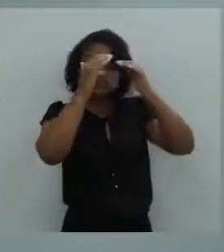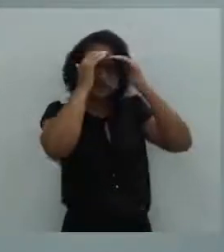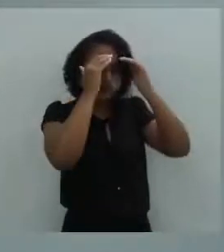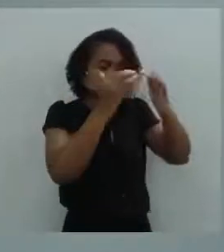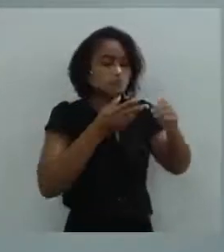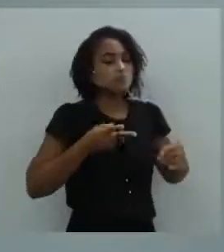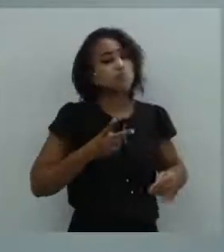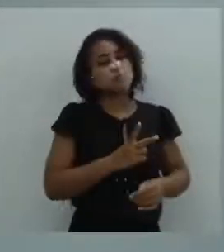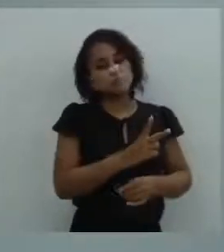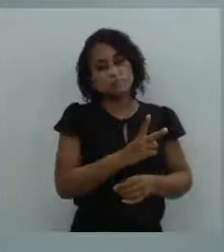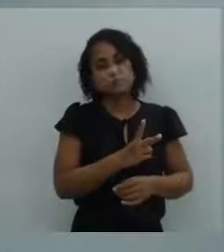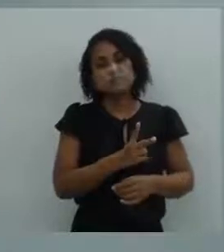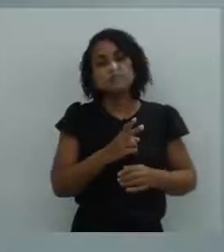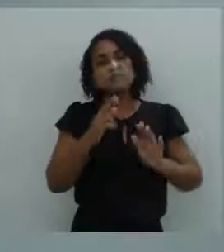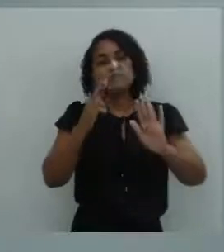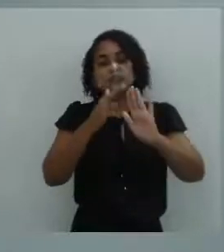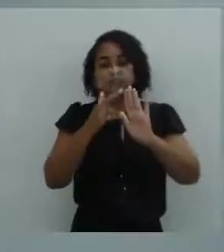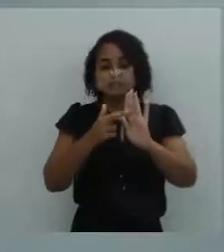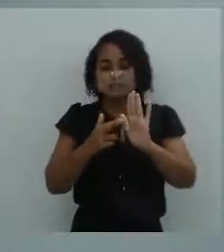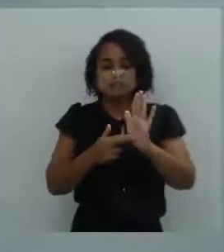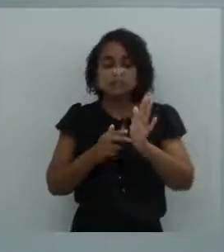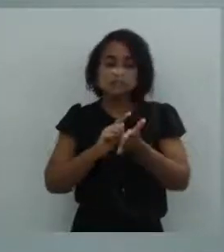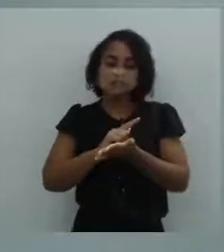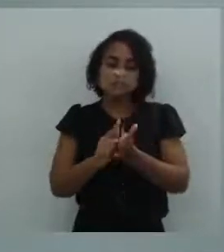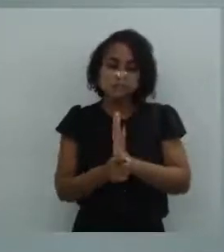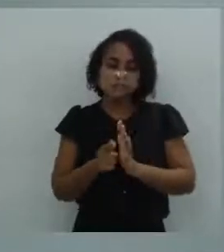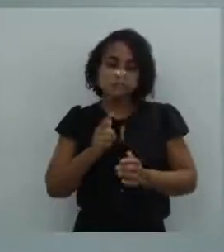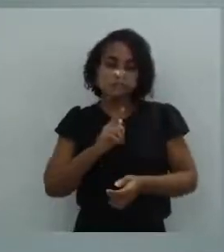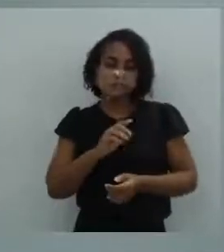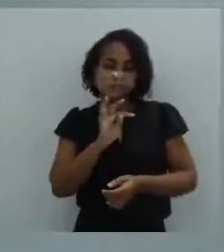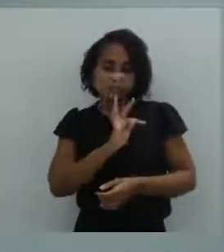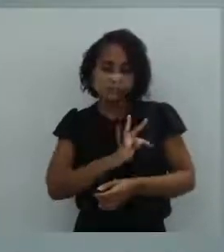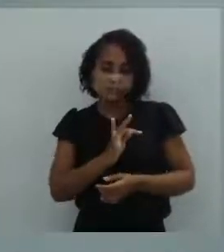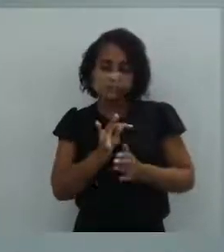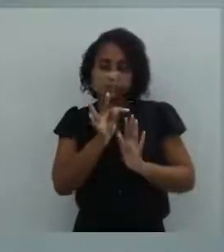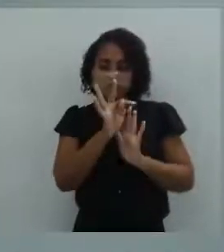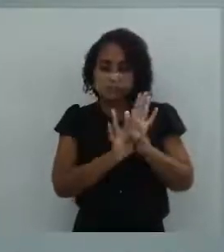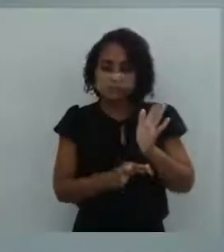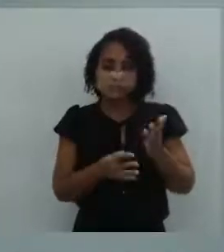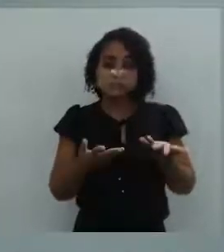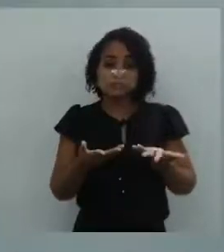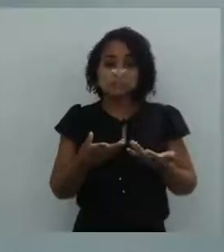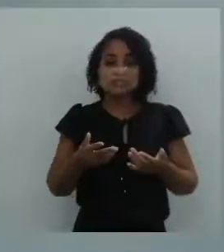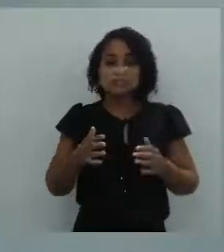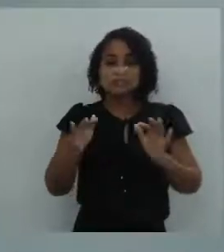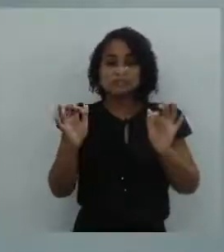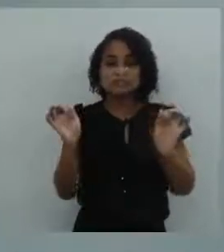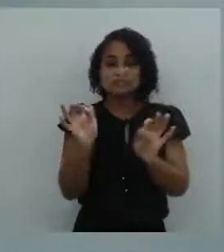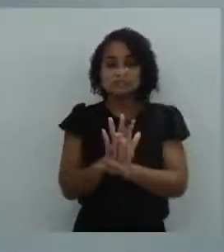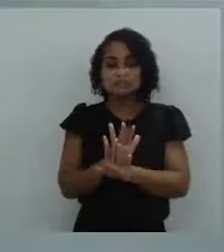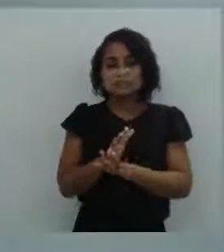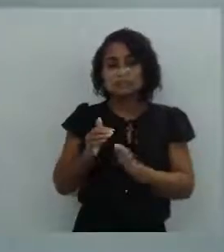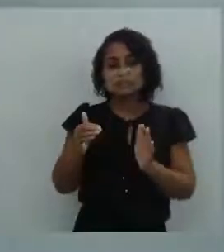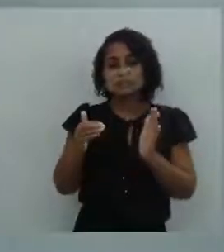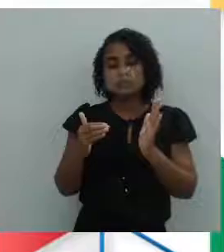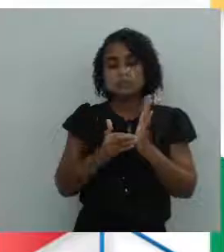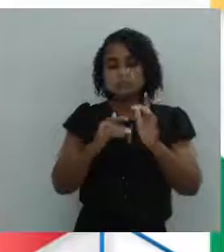respeitar sempre as regras do gênero textual. Para finalizar, vamos para o último